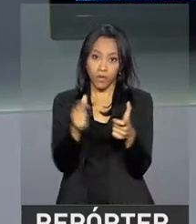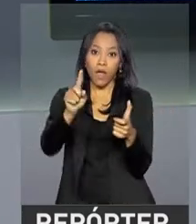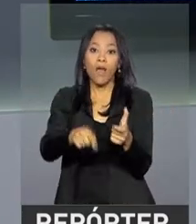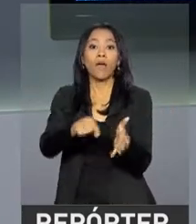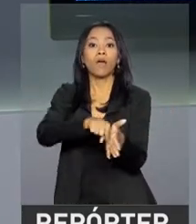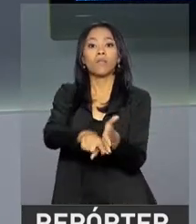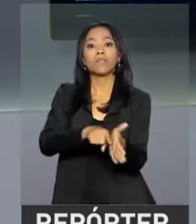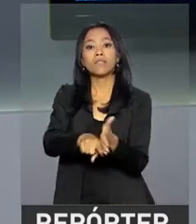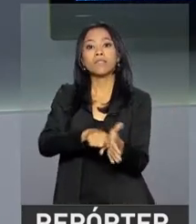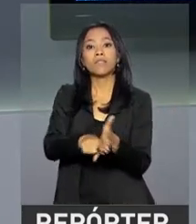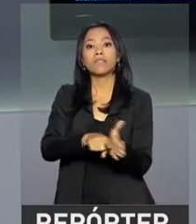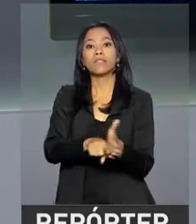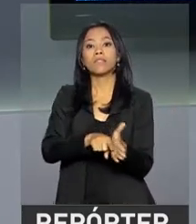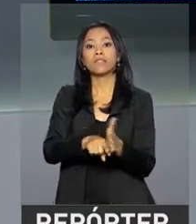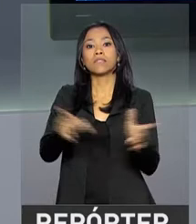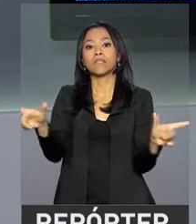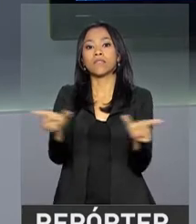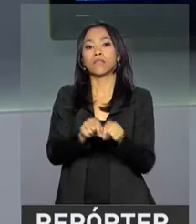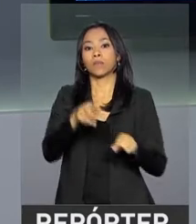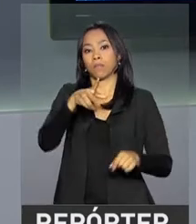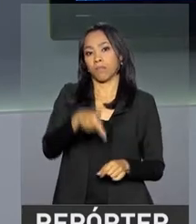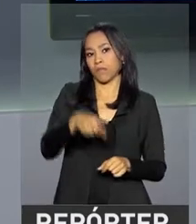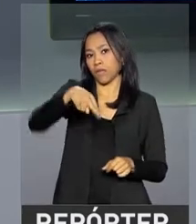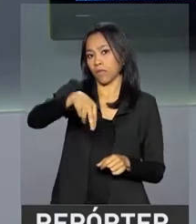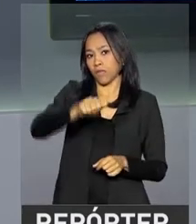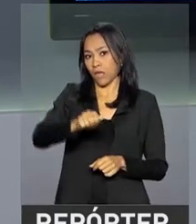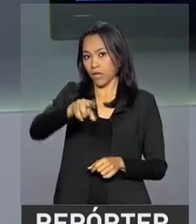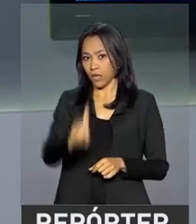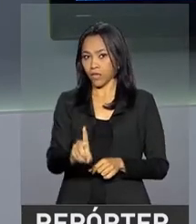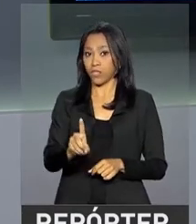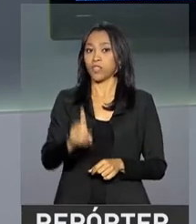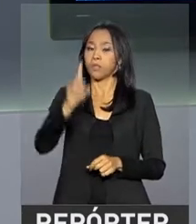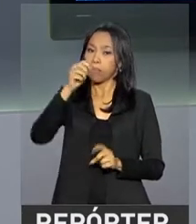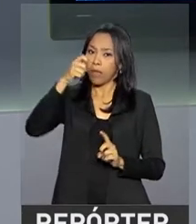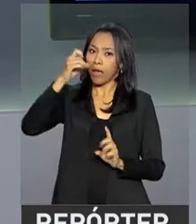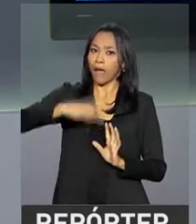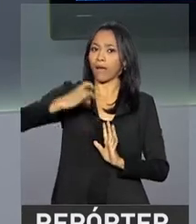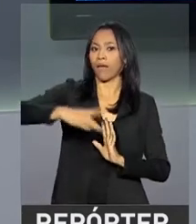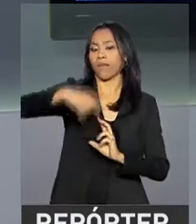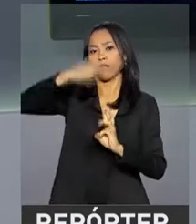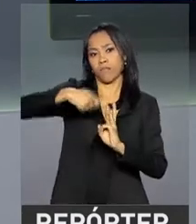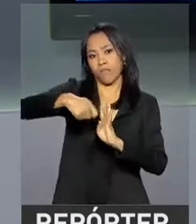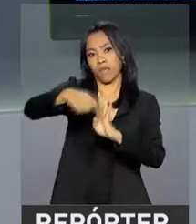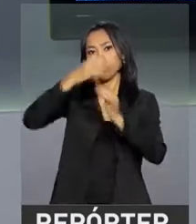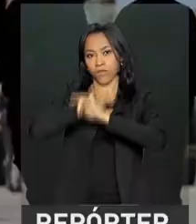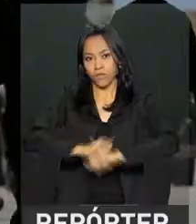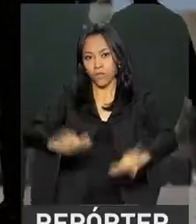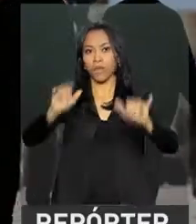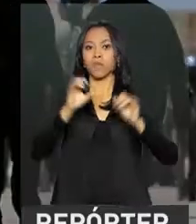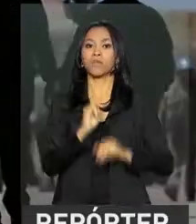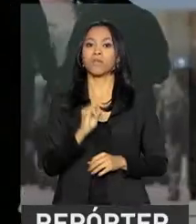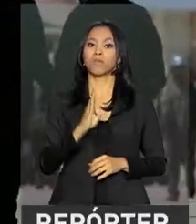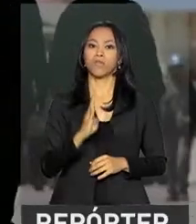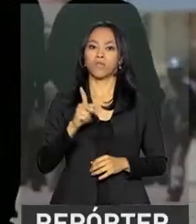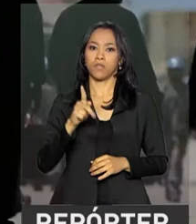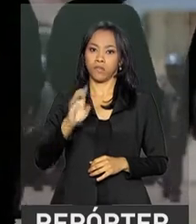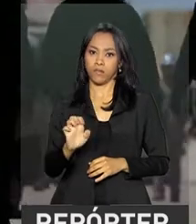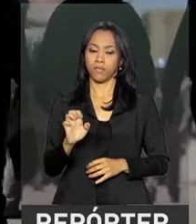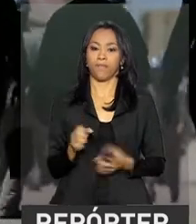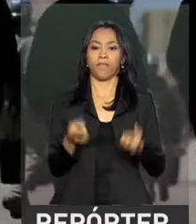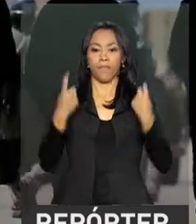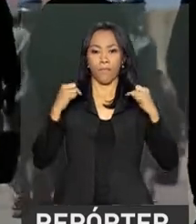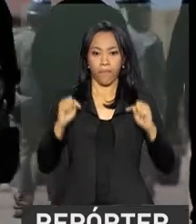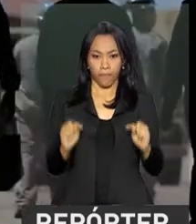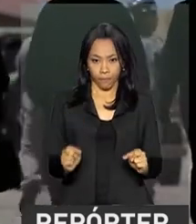nacional por amostra de domicílios a pnad divulgada mensalmente pelo ibge a taxa de